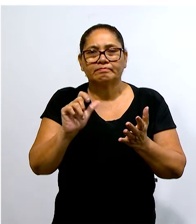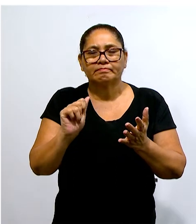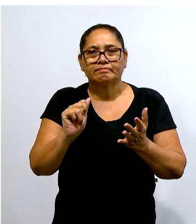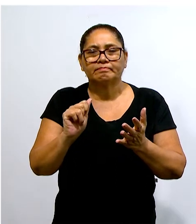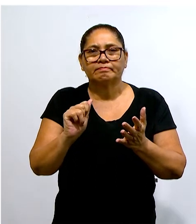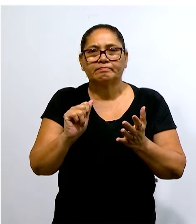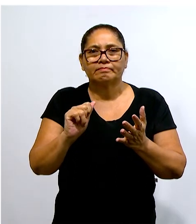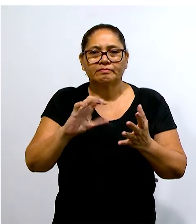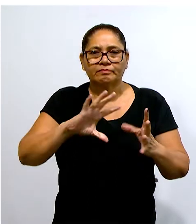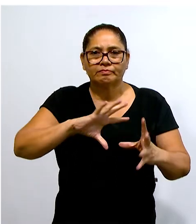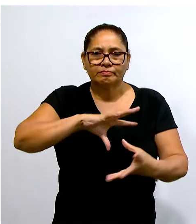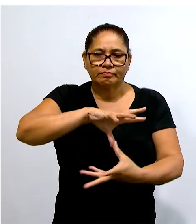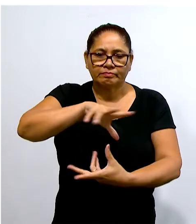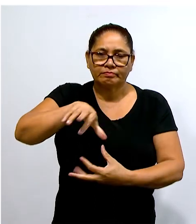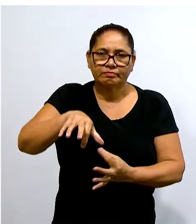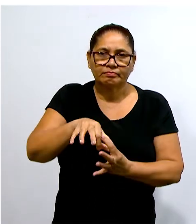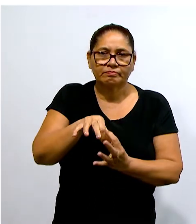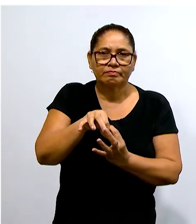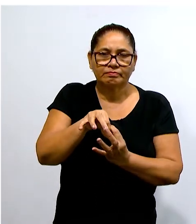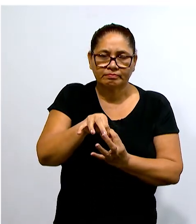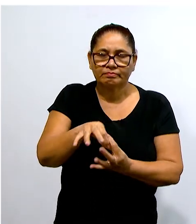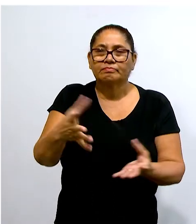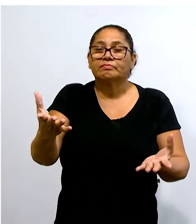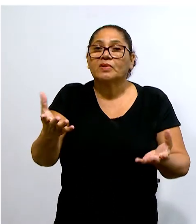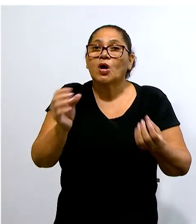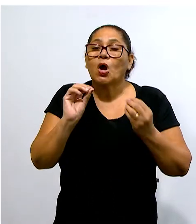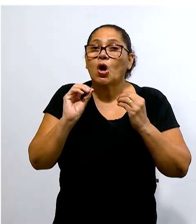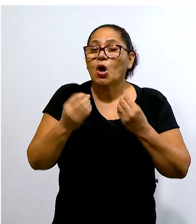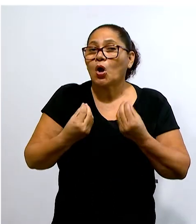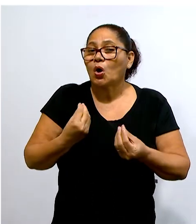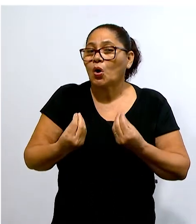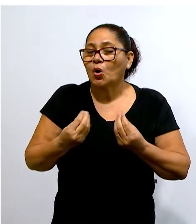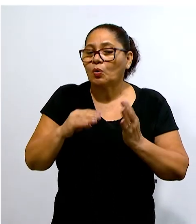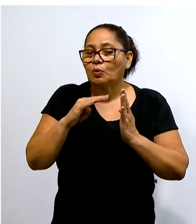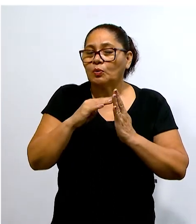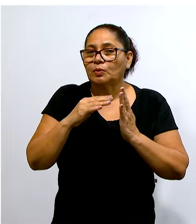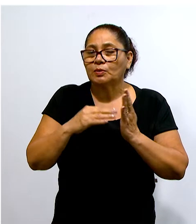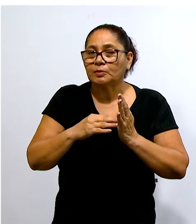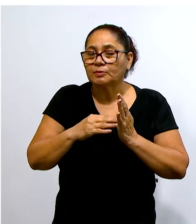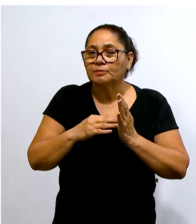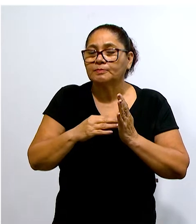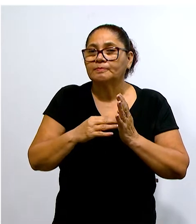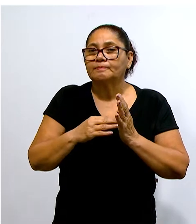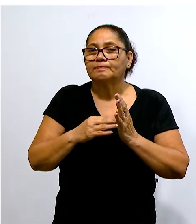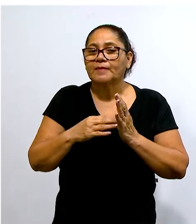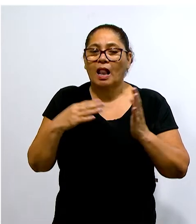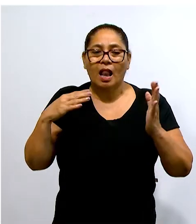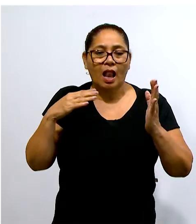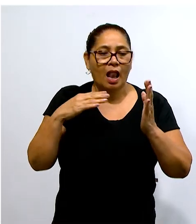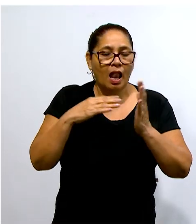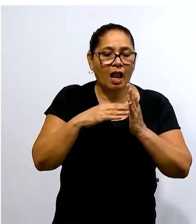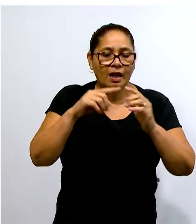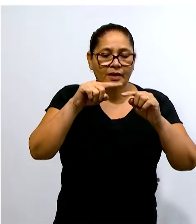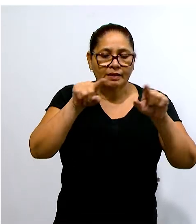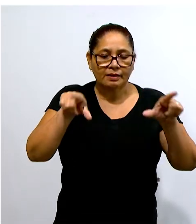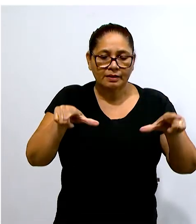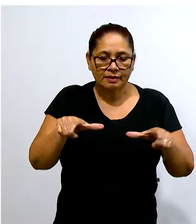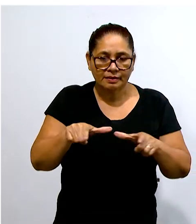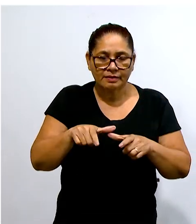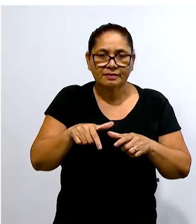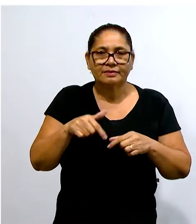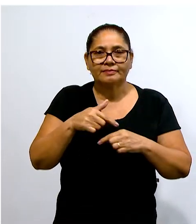globalizadores de ensino. Esses métodos globalizadores, eles rompem com essa organização de caixinha de